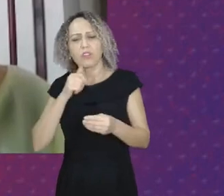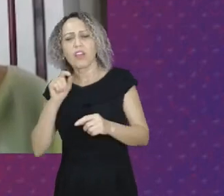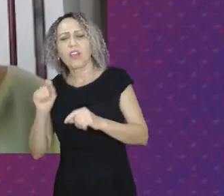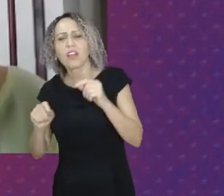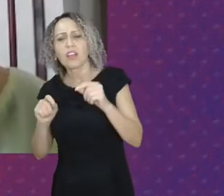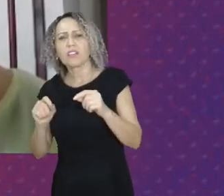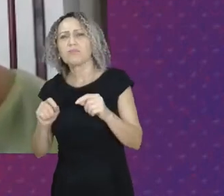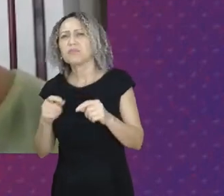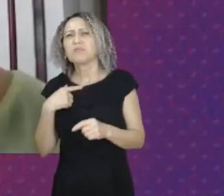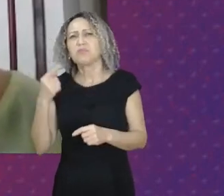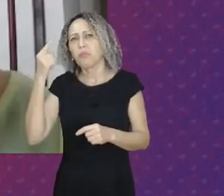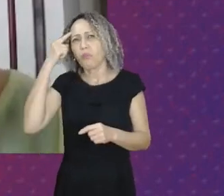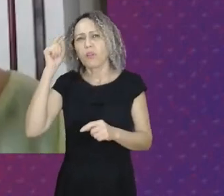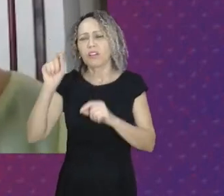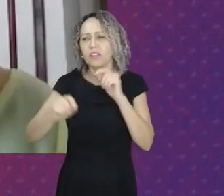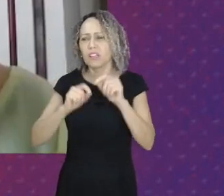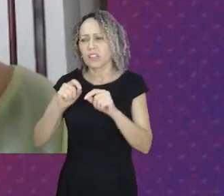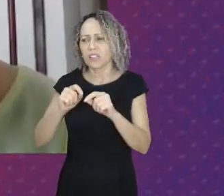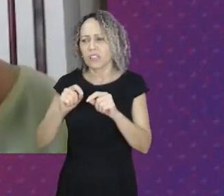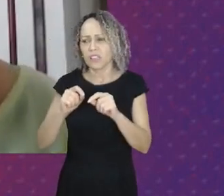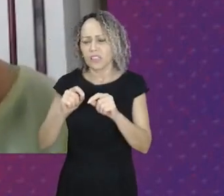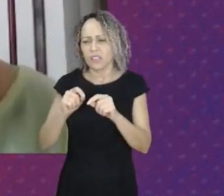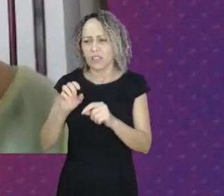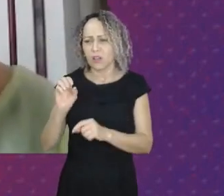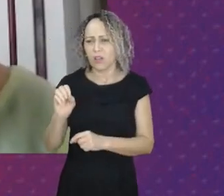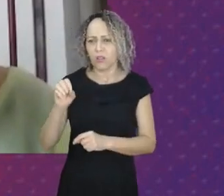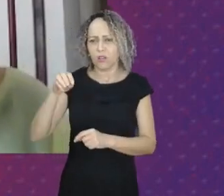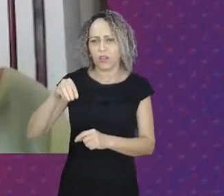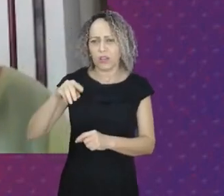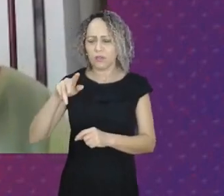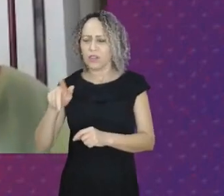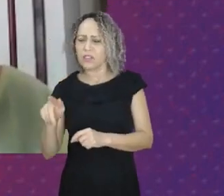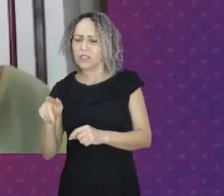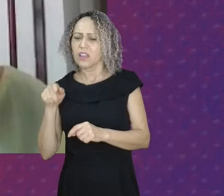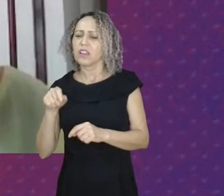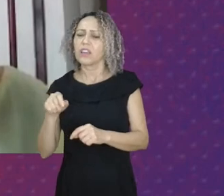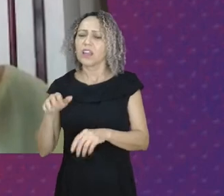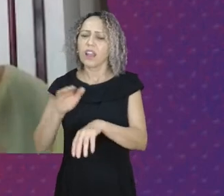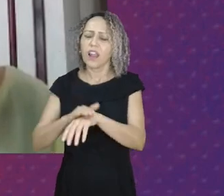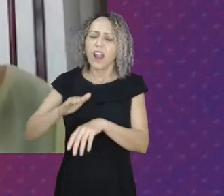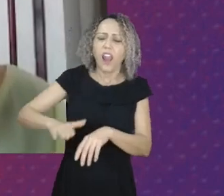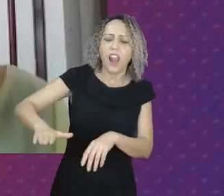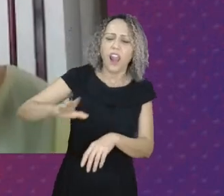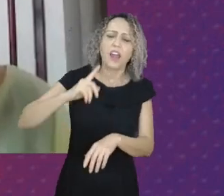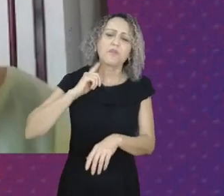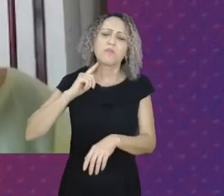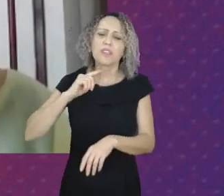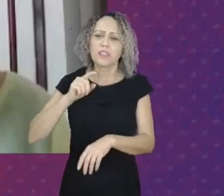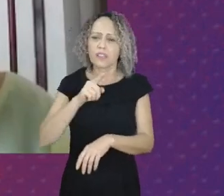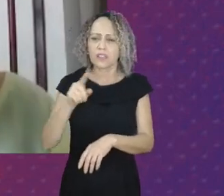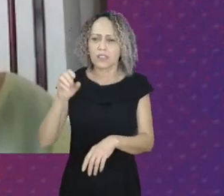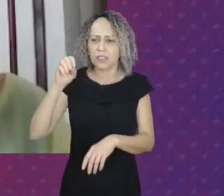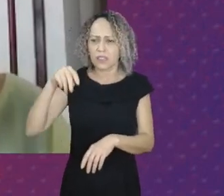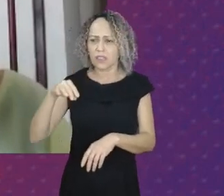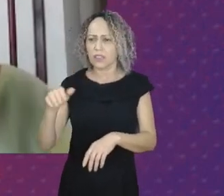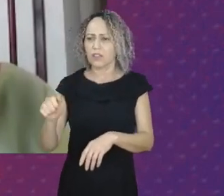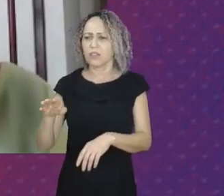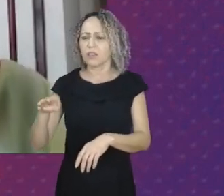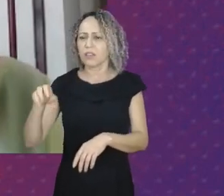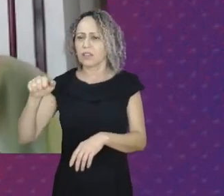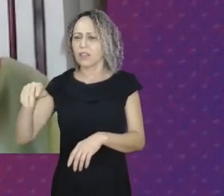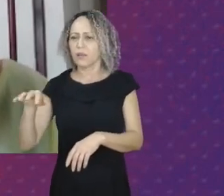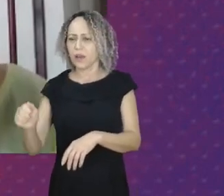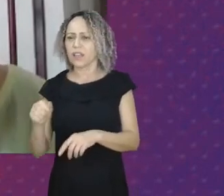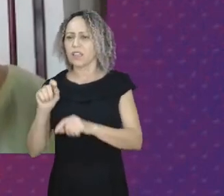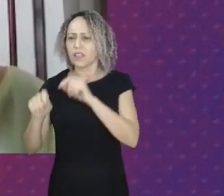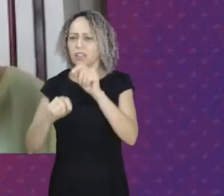de uma ideia de uma ONG, que é o CTA, Zona da Mata, há um mecanismo, que é a caderneta agroecológica,